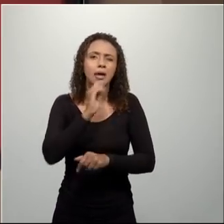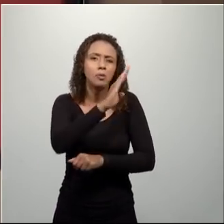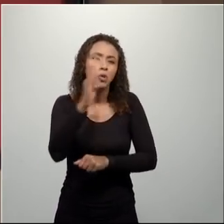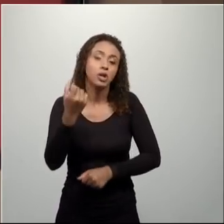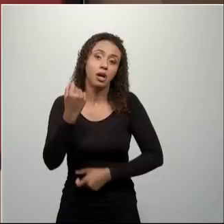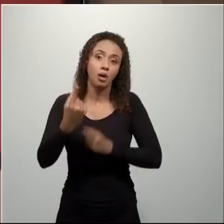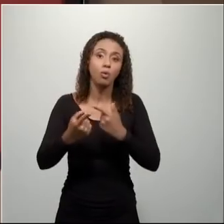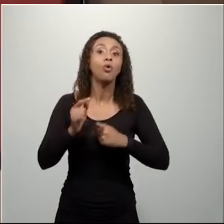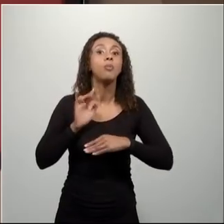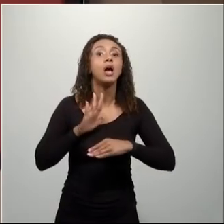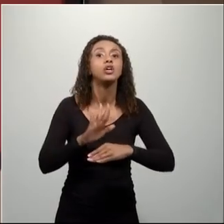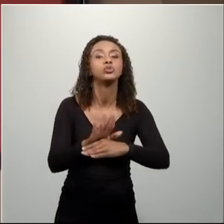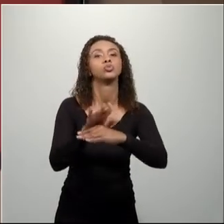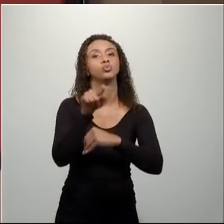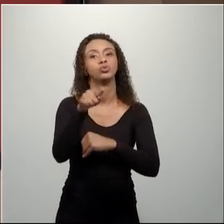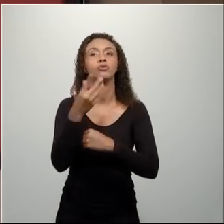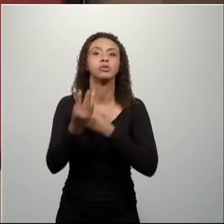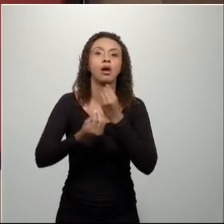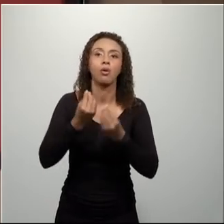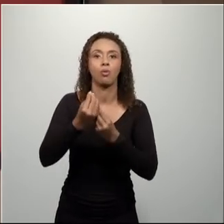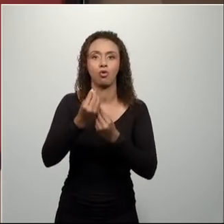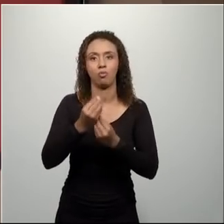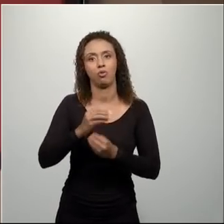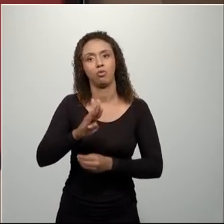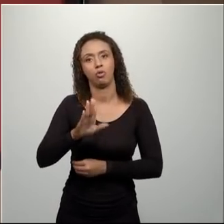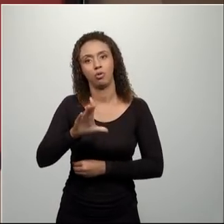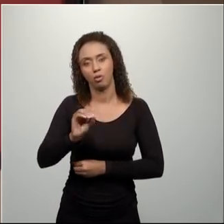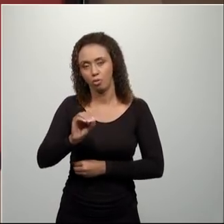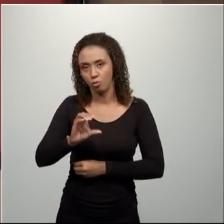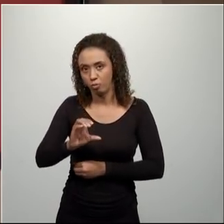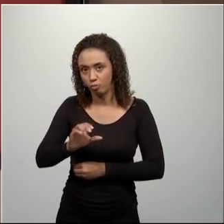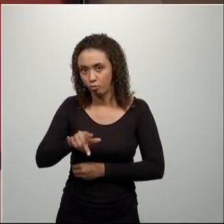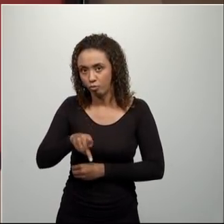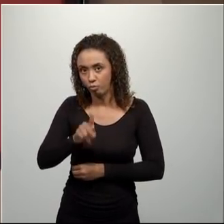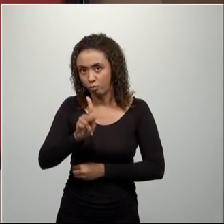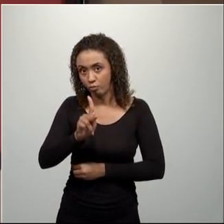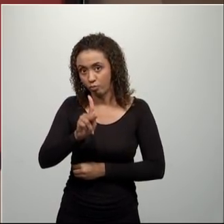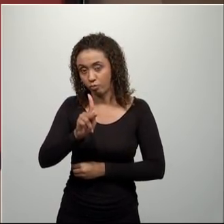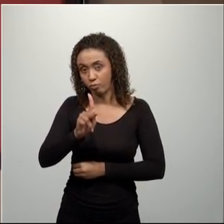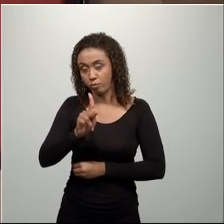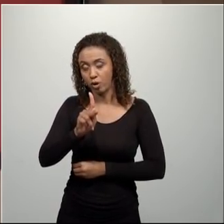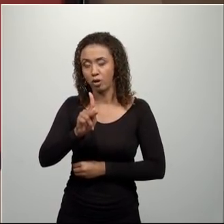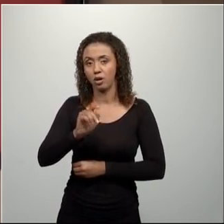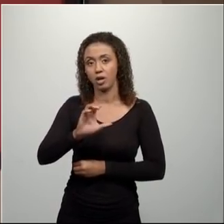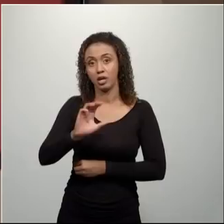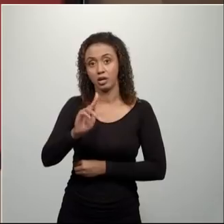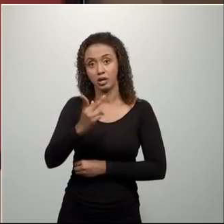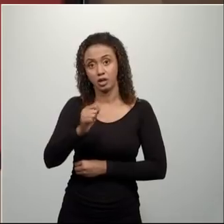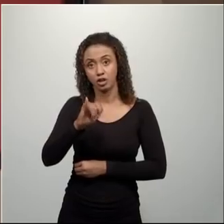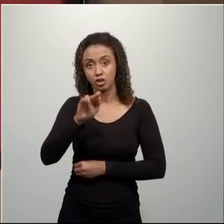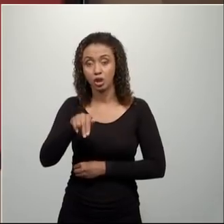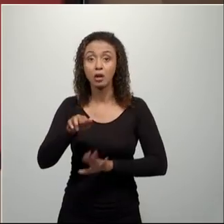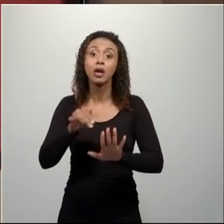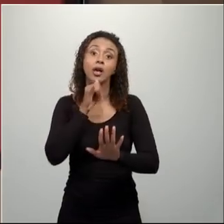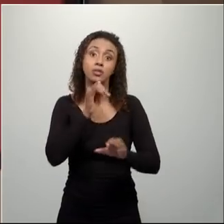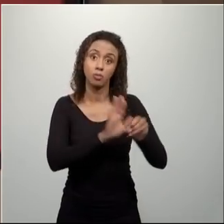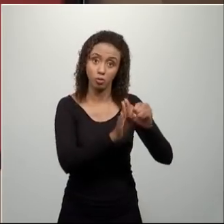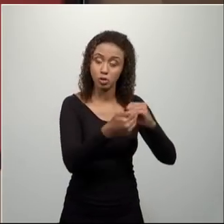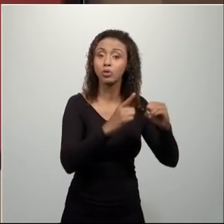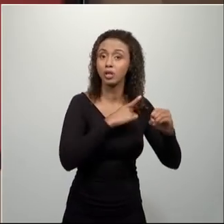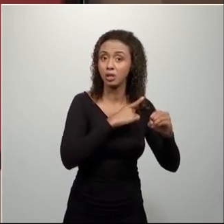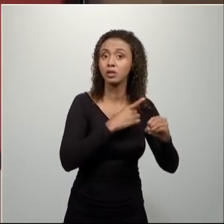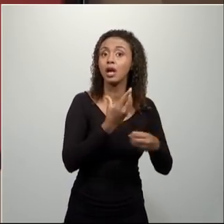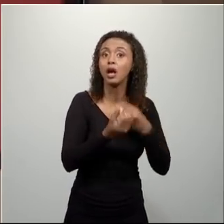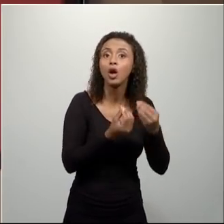implementações de boquim disponíveis o próprio próprio bitcoin tempo a implementação você pode utilizar